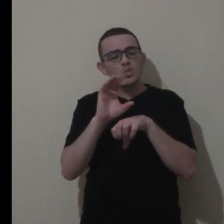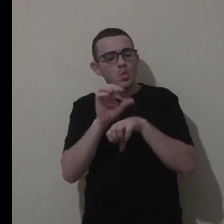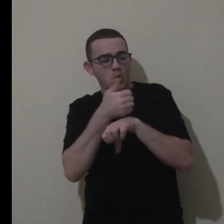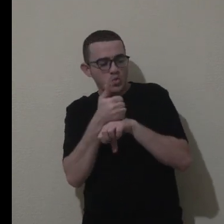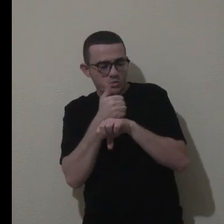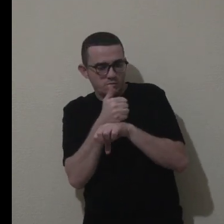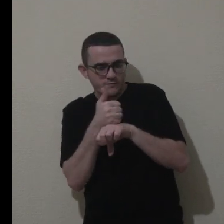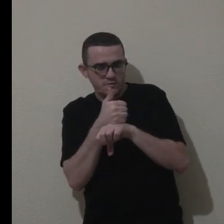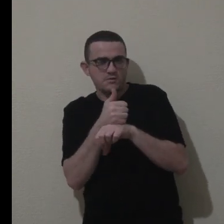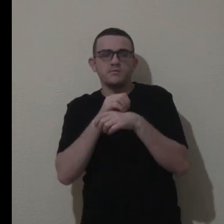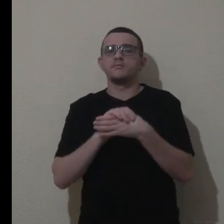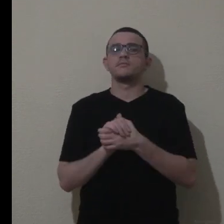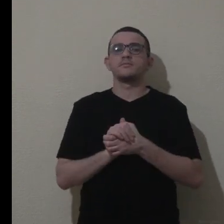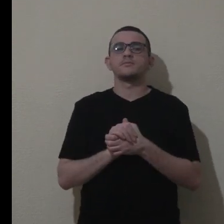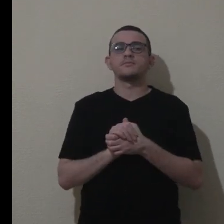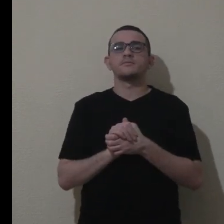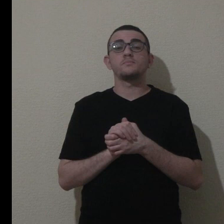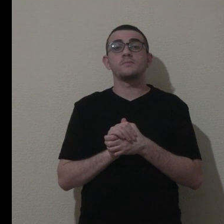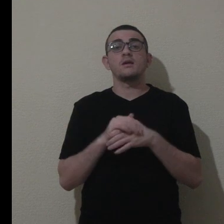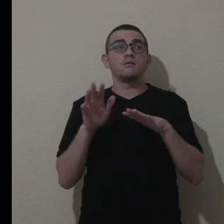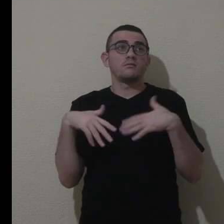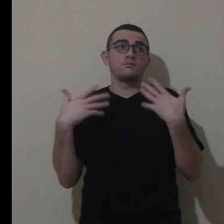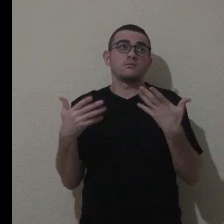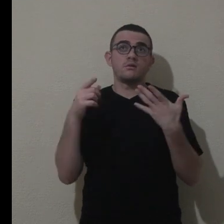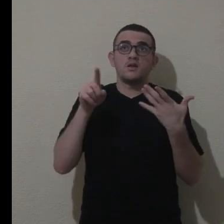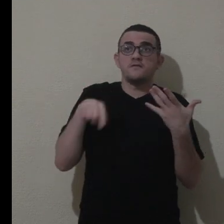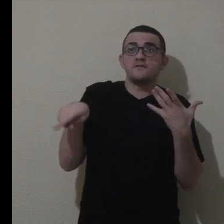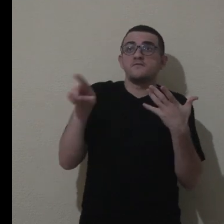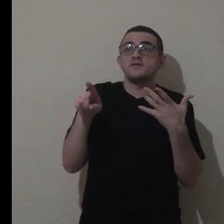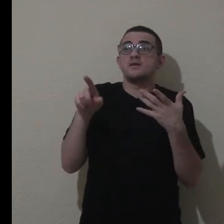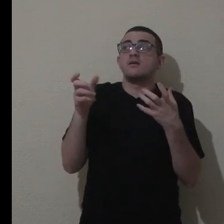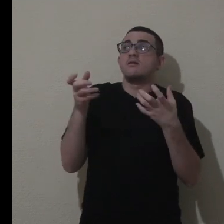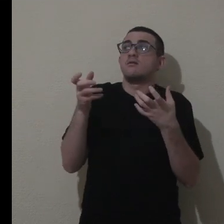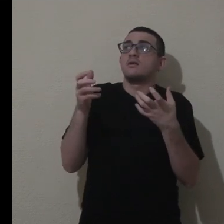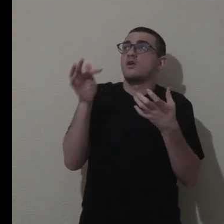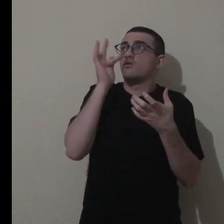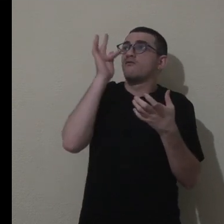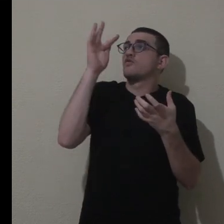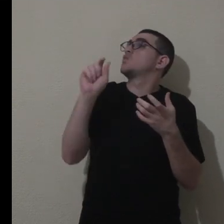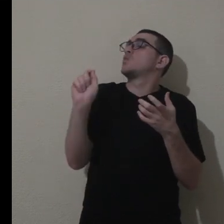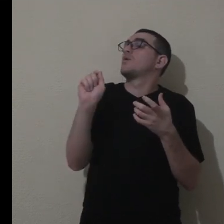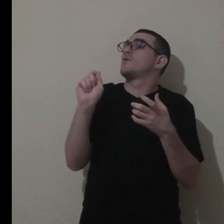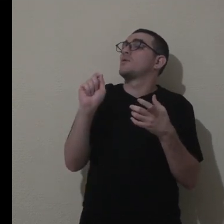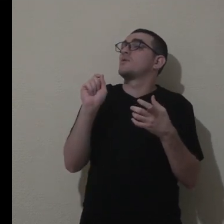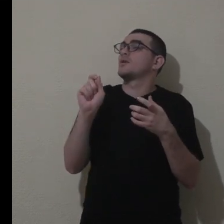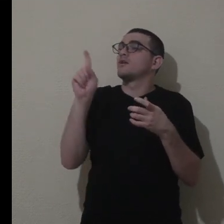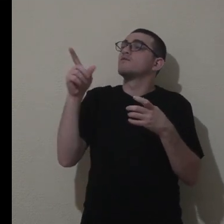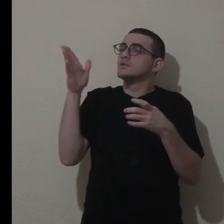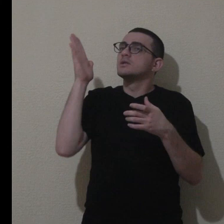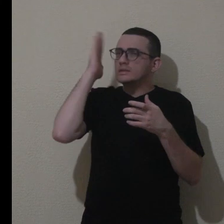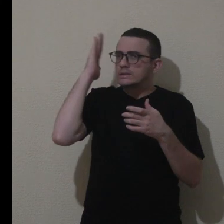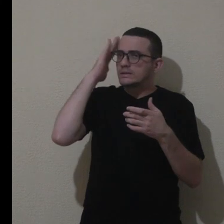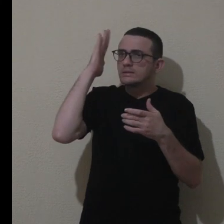curso profissionalizante, né? Que, de certa maneira, o que se espera é que você saia com